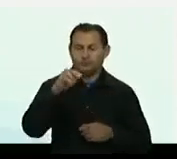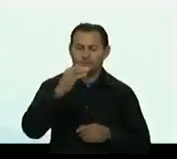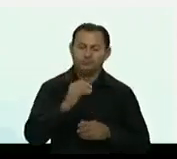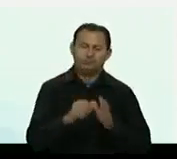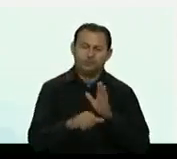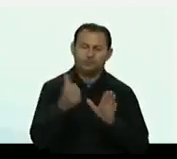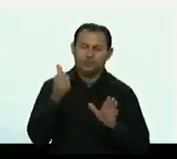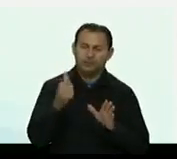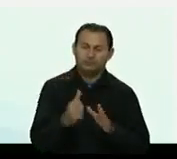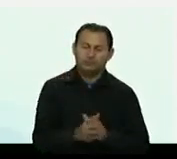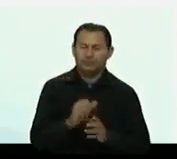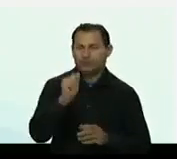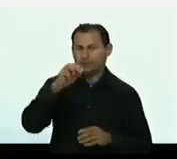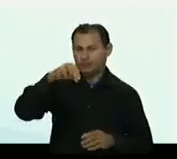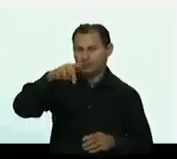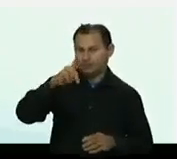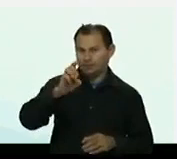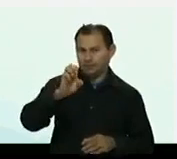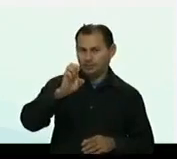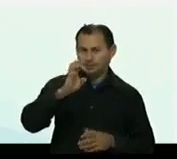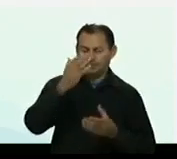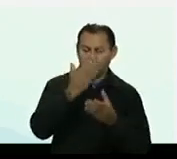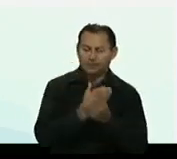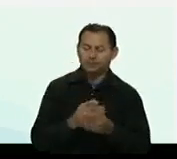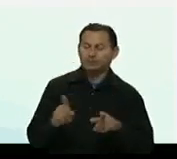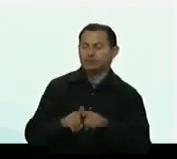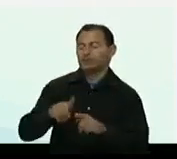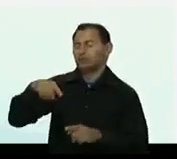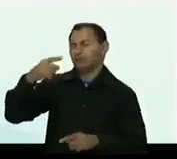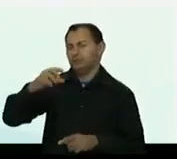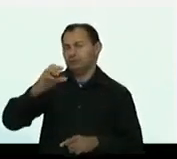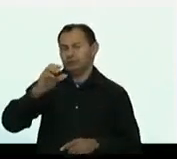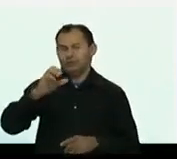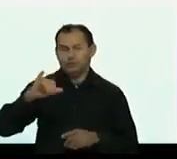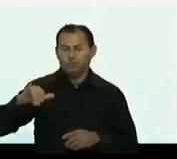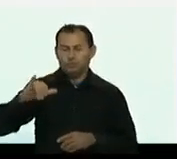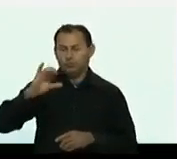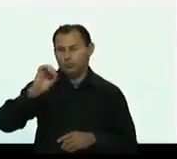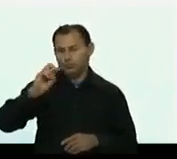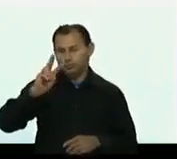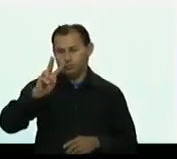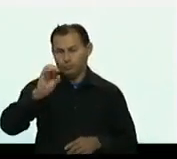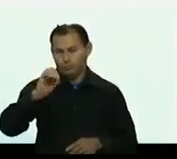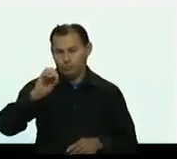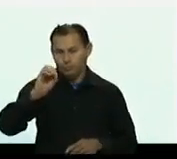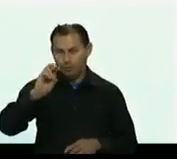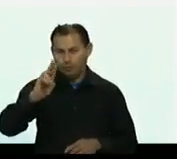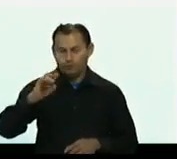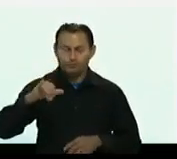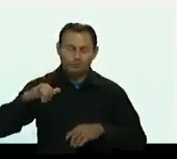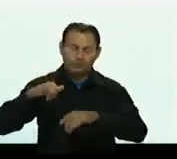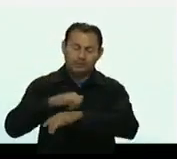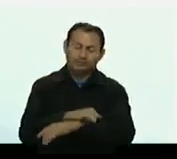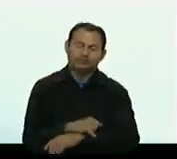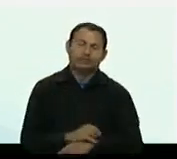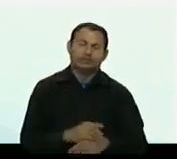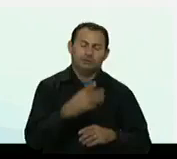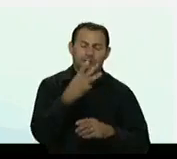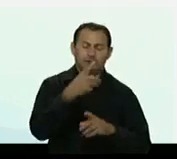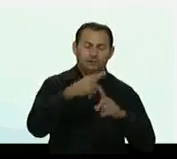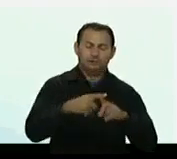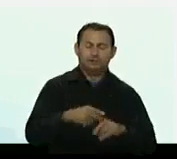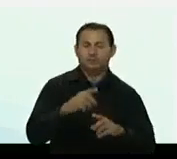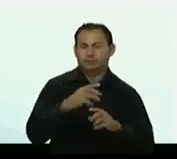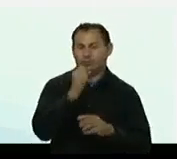na Andetaxi e depois na Voo de Táxi. Na Andetaxi, a função é dada por 3x mais 6. O que é